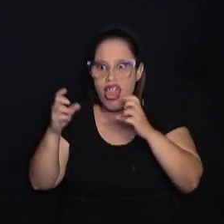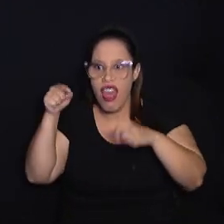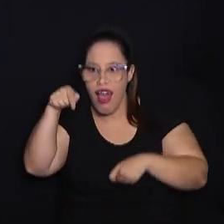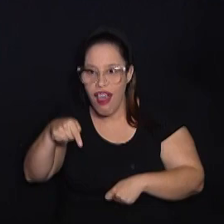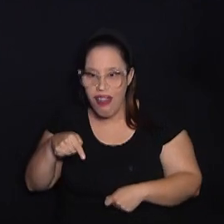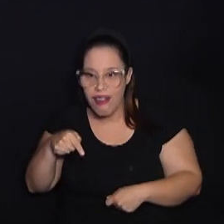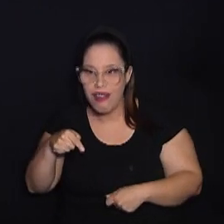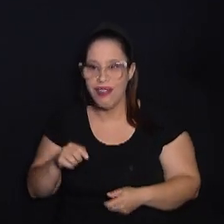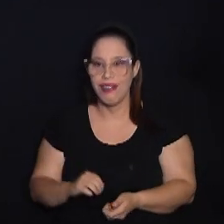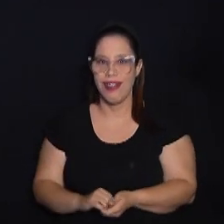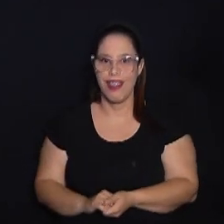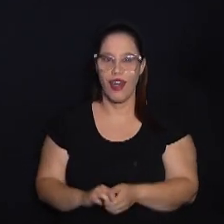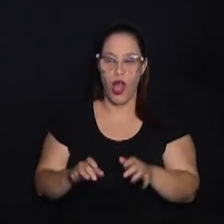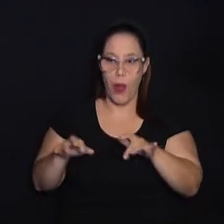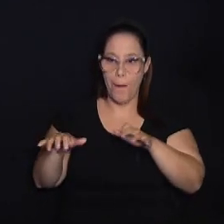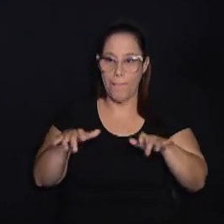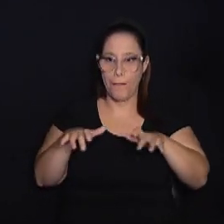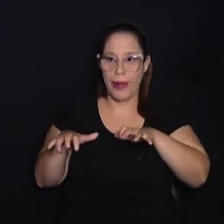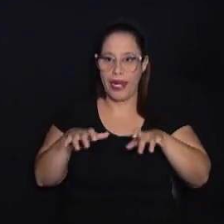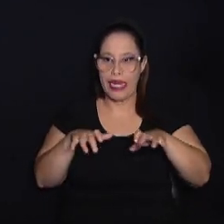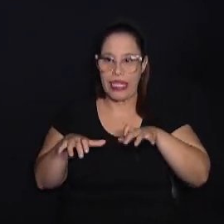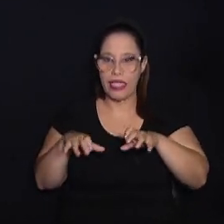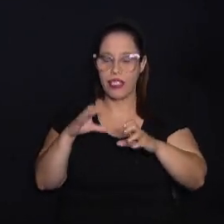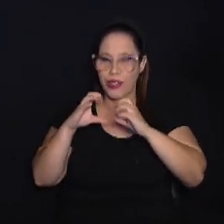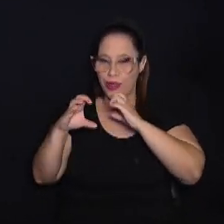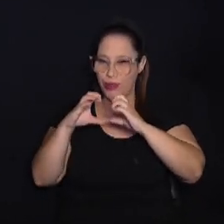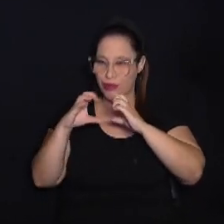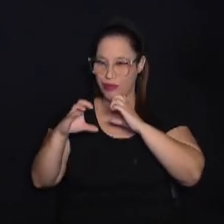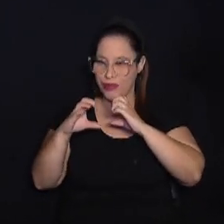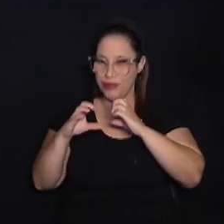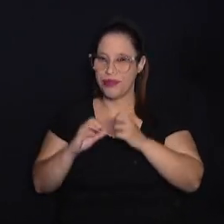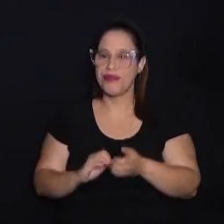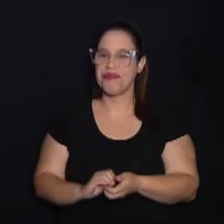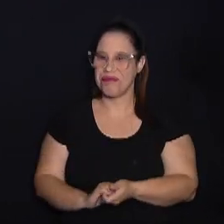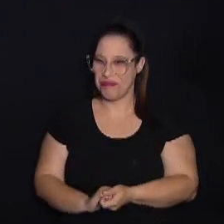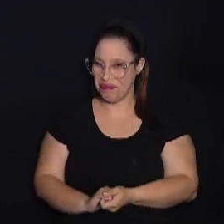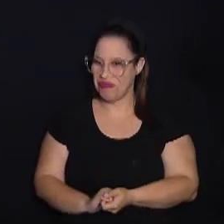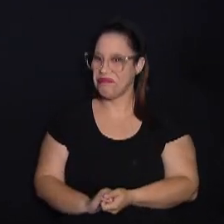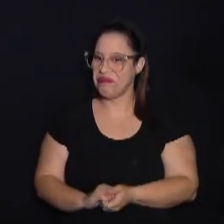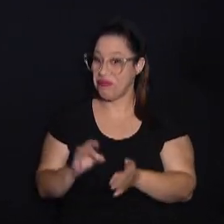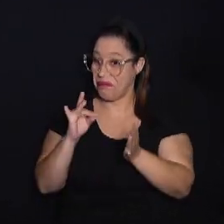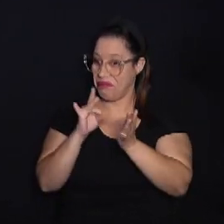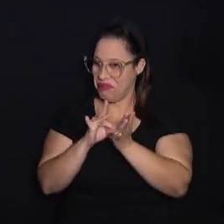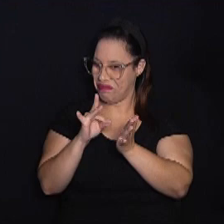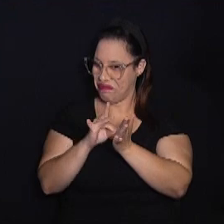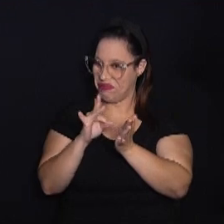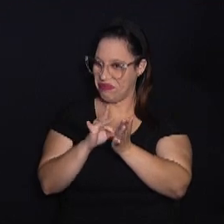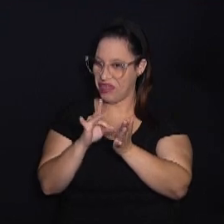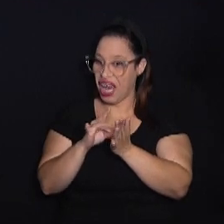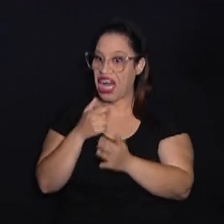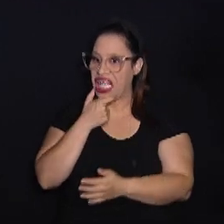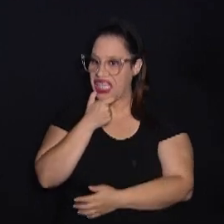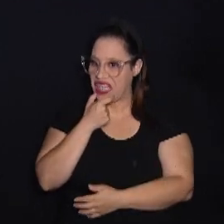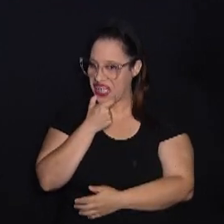bom? Tocando e cantando. Tocando e cantando. Em inglês.